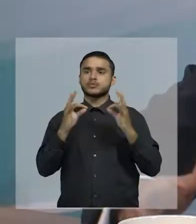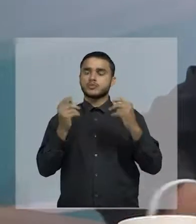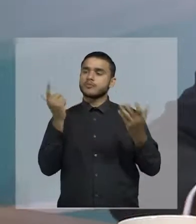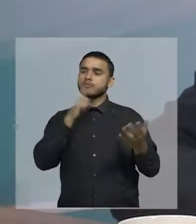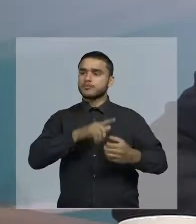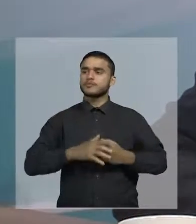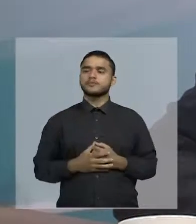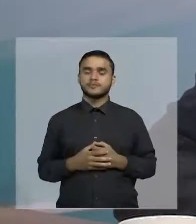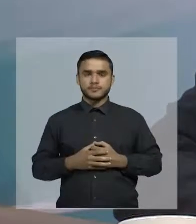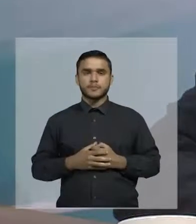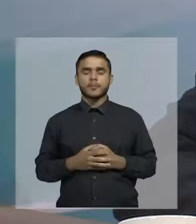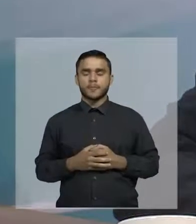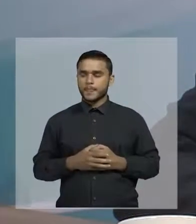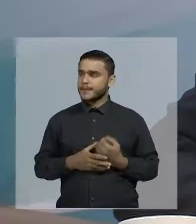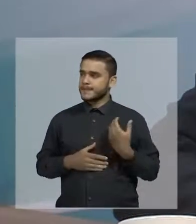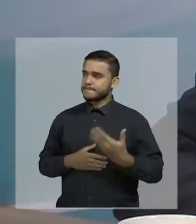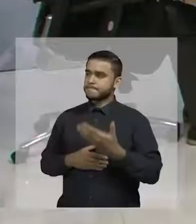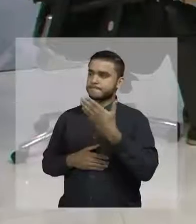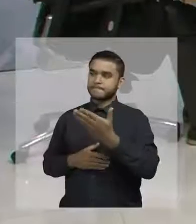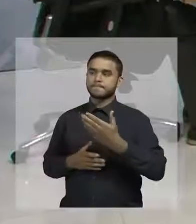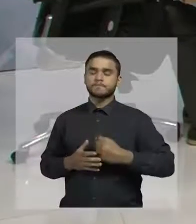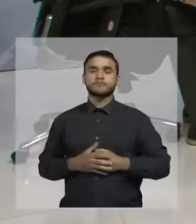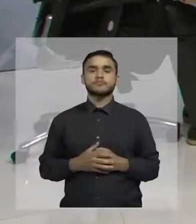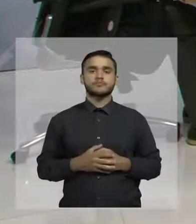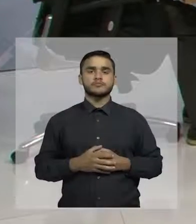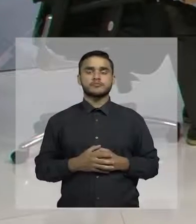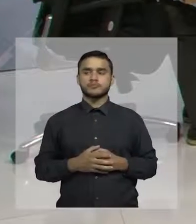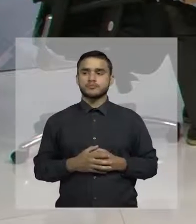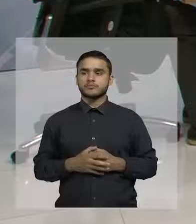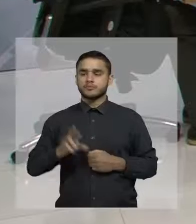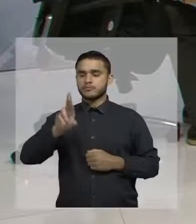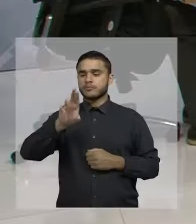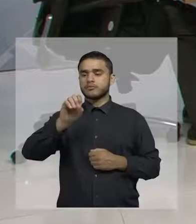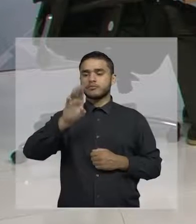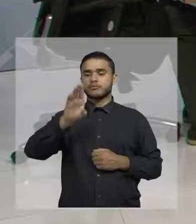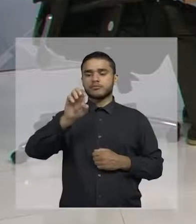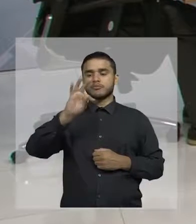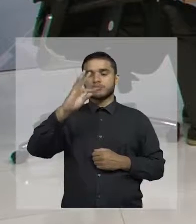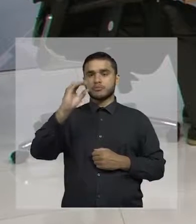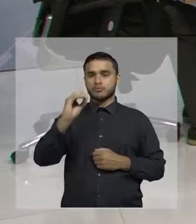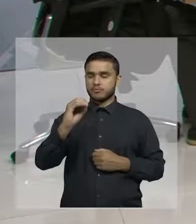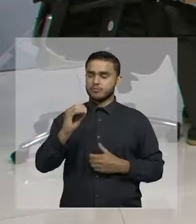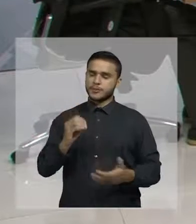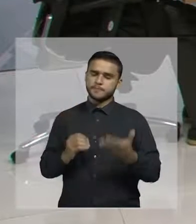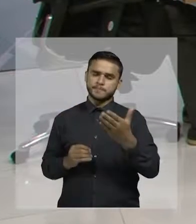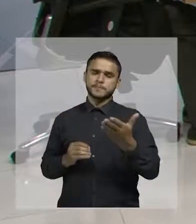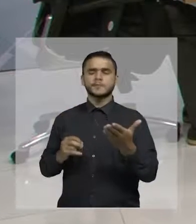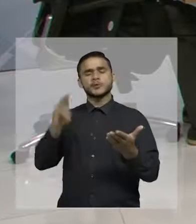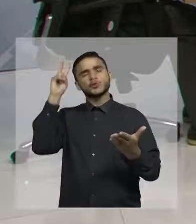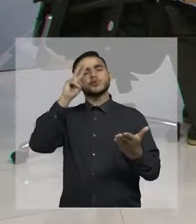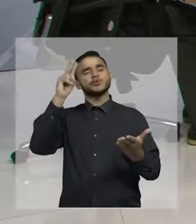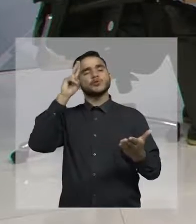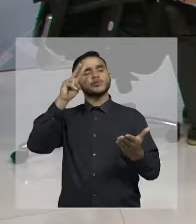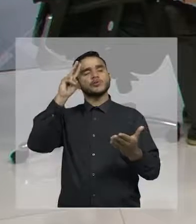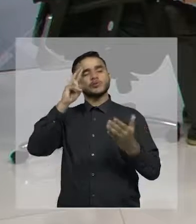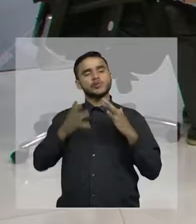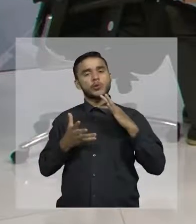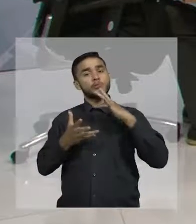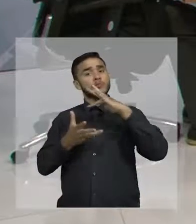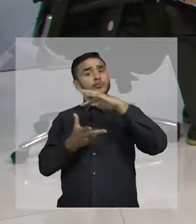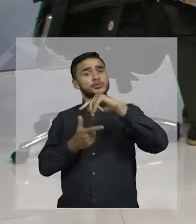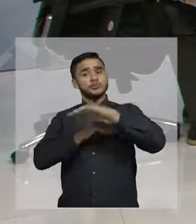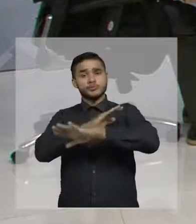sua capilarização que sempre teve. Professor Roberto Martins Rodrigues, a história do mundo está a demonstrar que